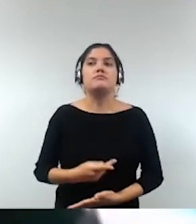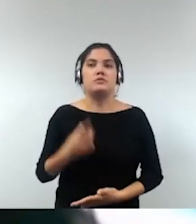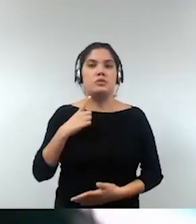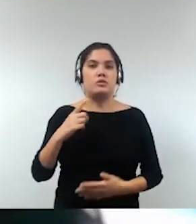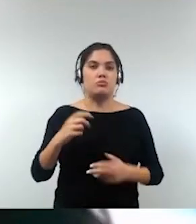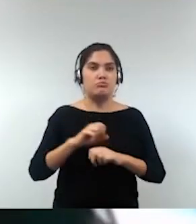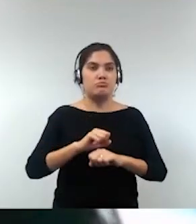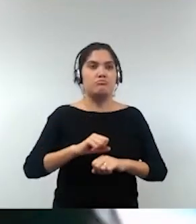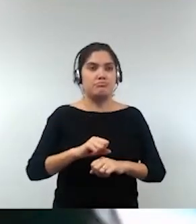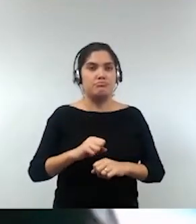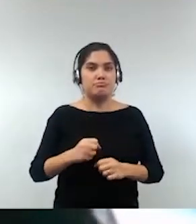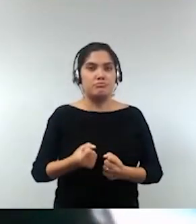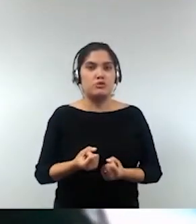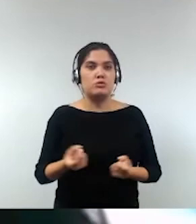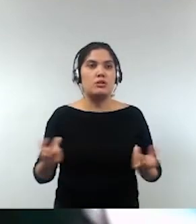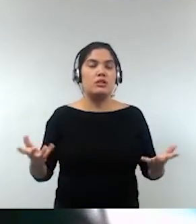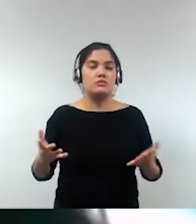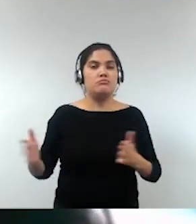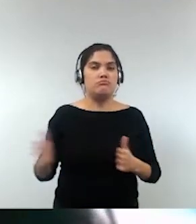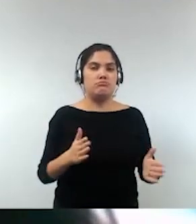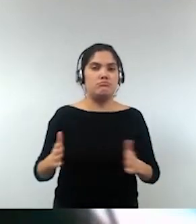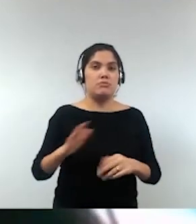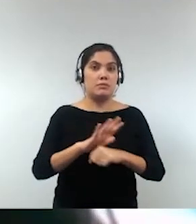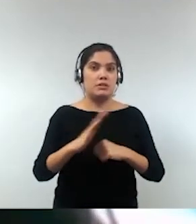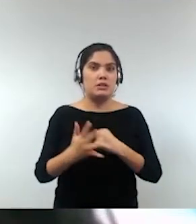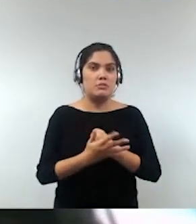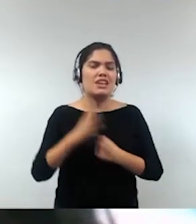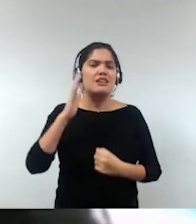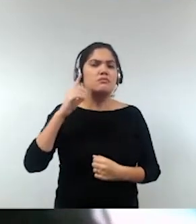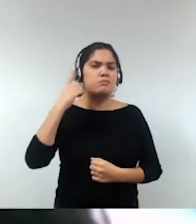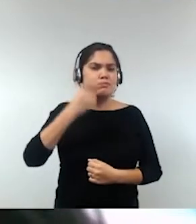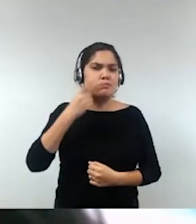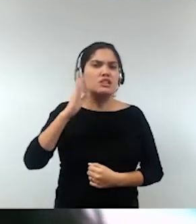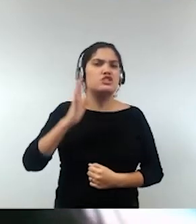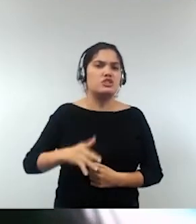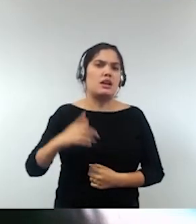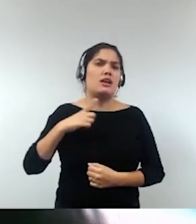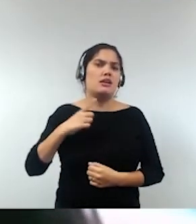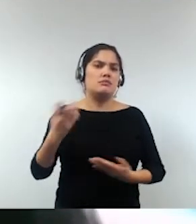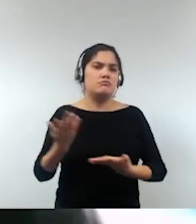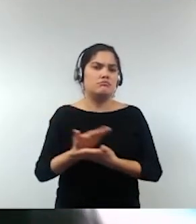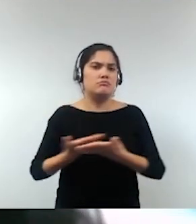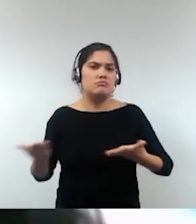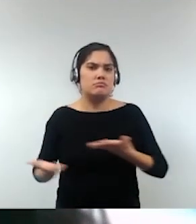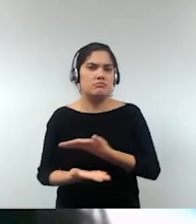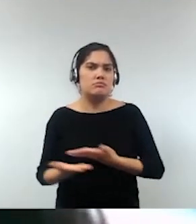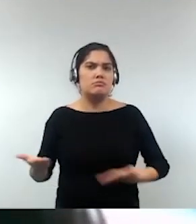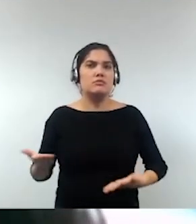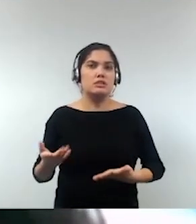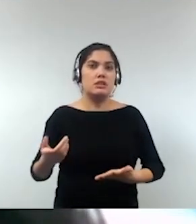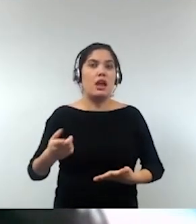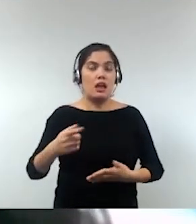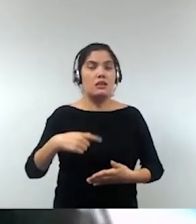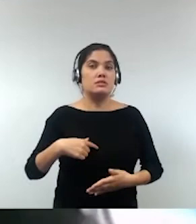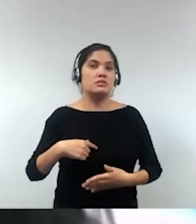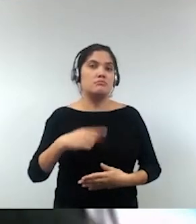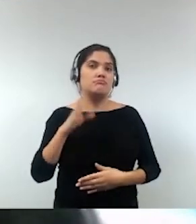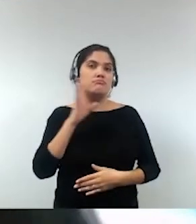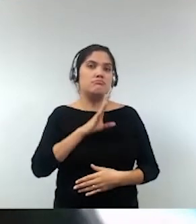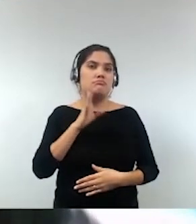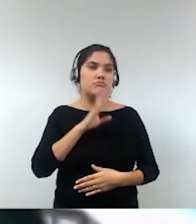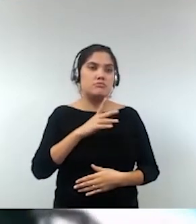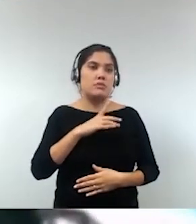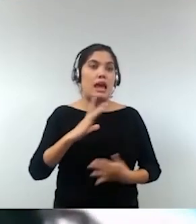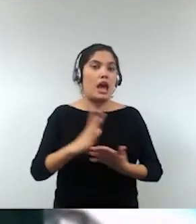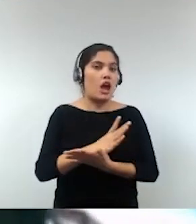casos novos, foram advogados que, de alguma forma, já tinham participado de mediações. Isso foi bem legal. Alguns não